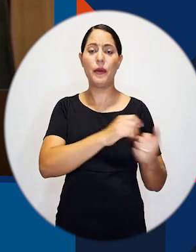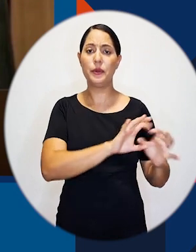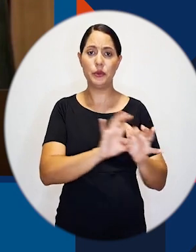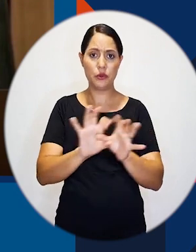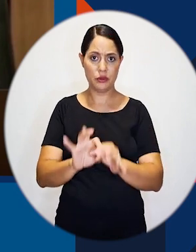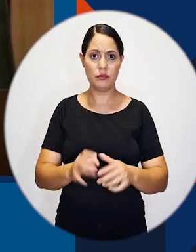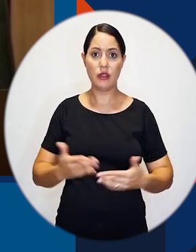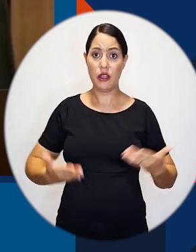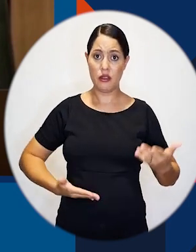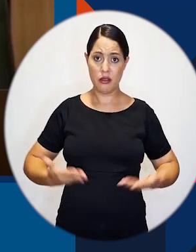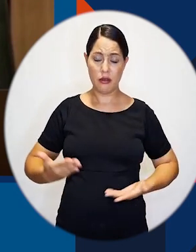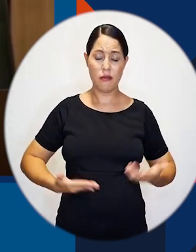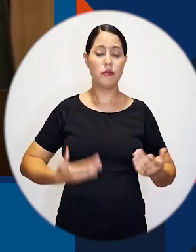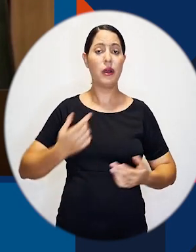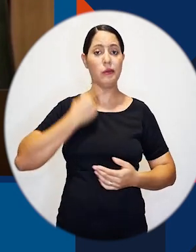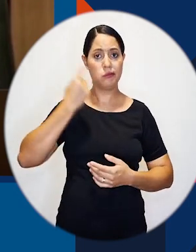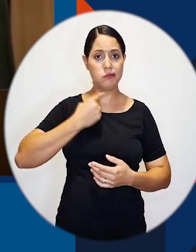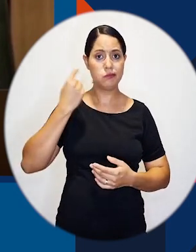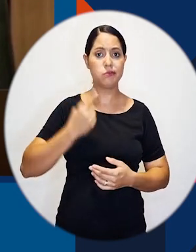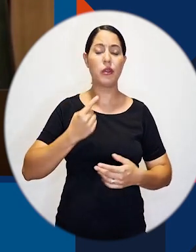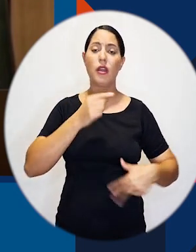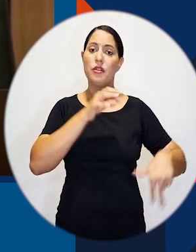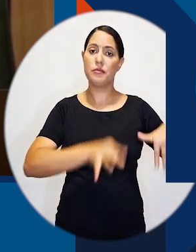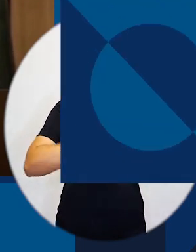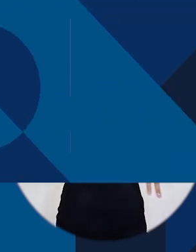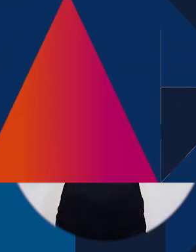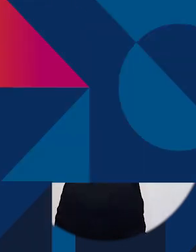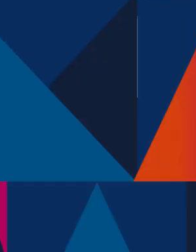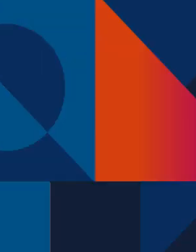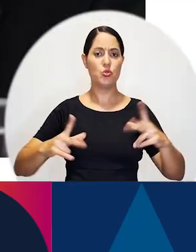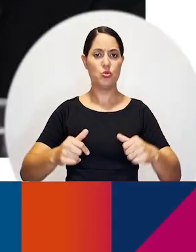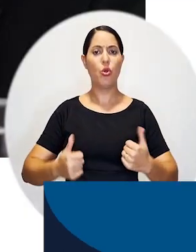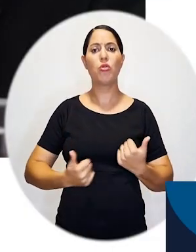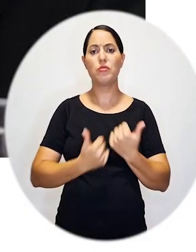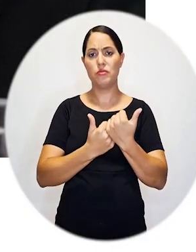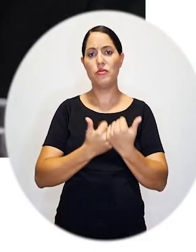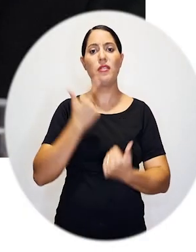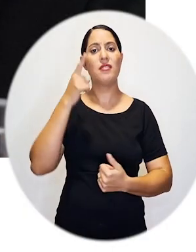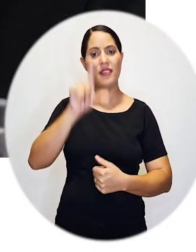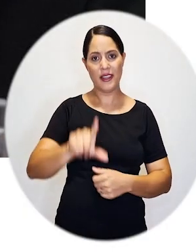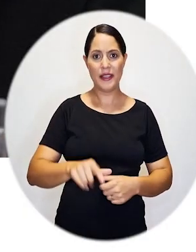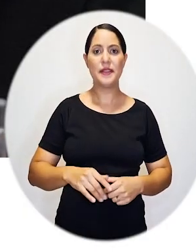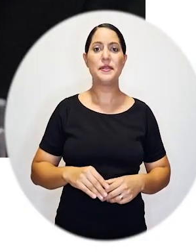advogados, para servidores e para magistrados. Todos ganhariam com isso.